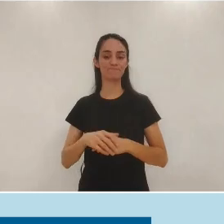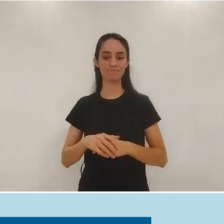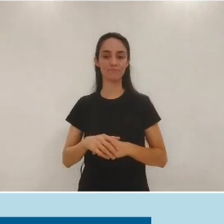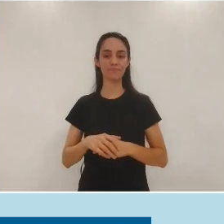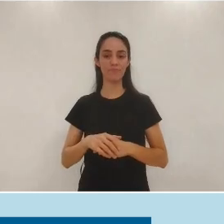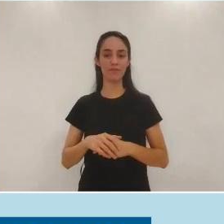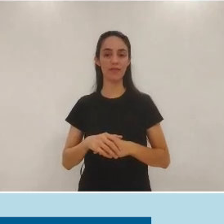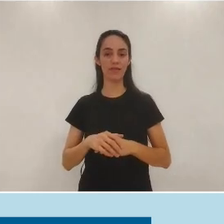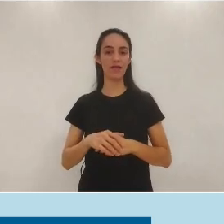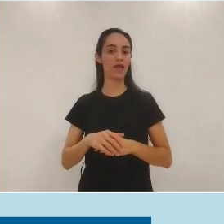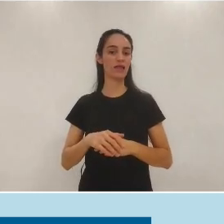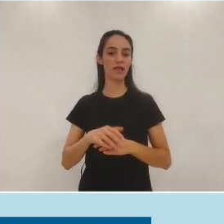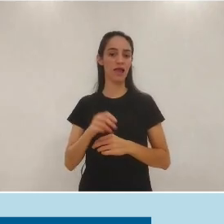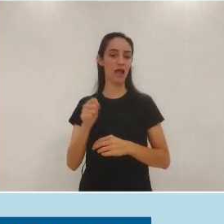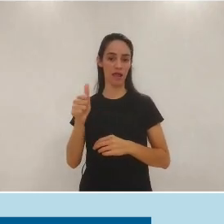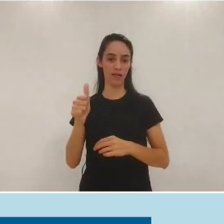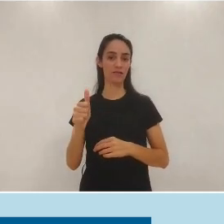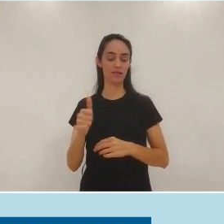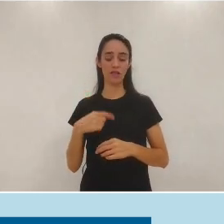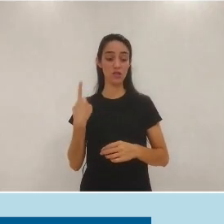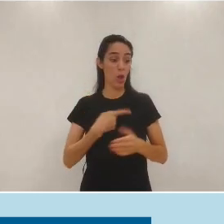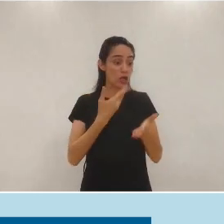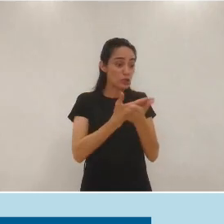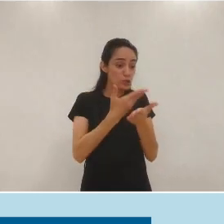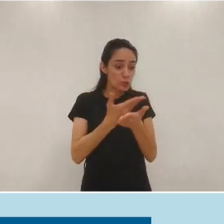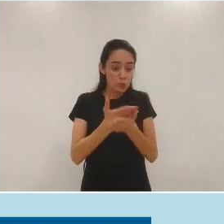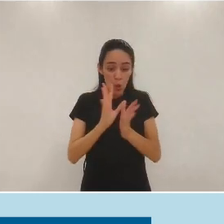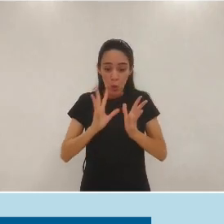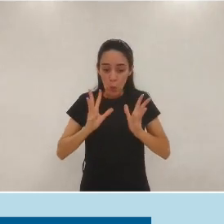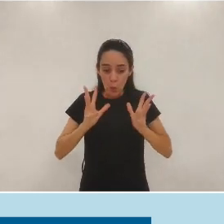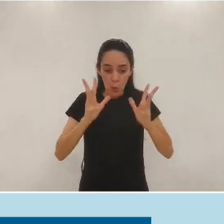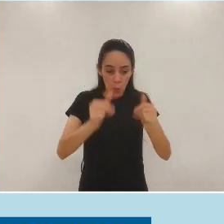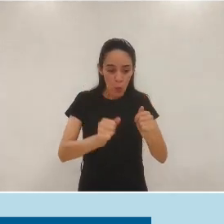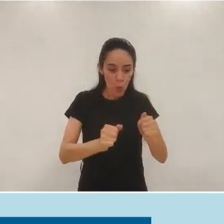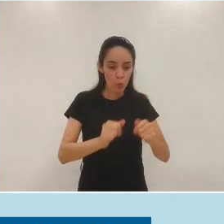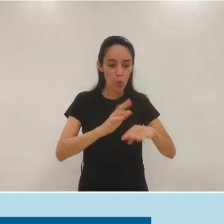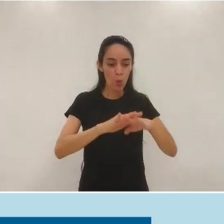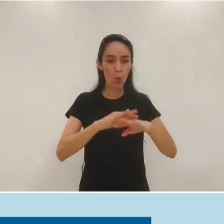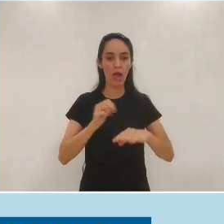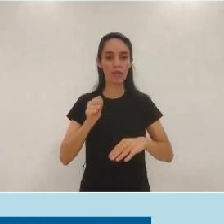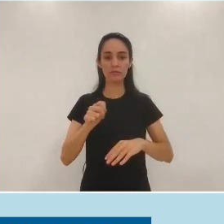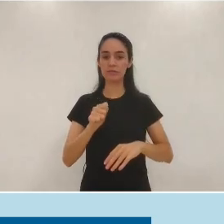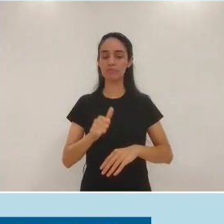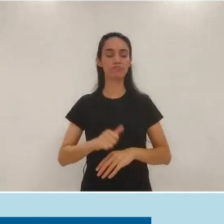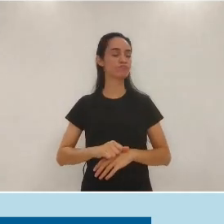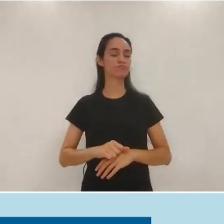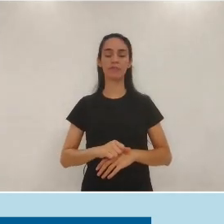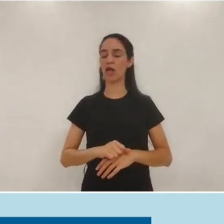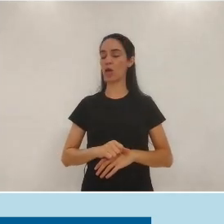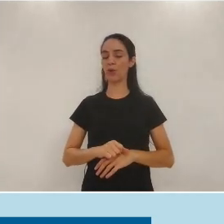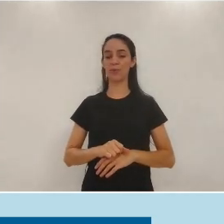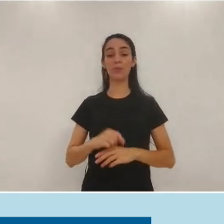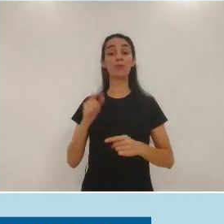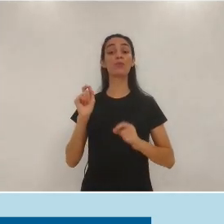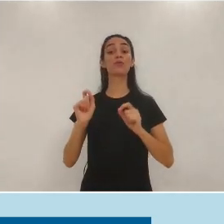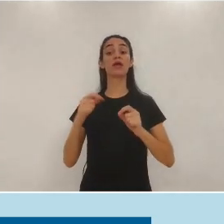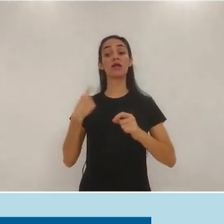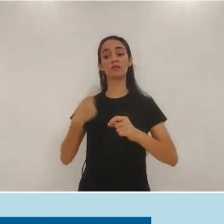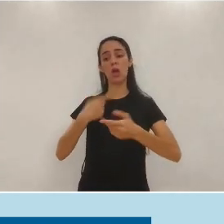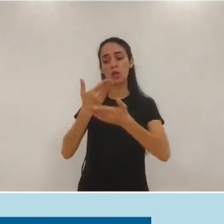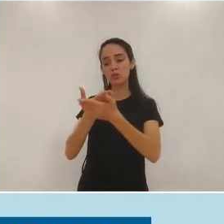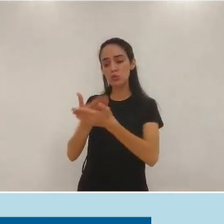doenças raras, porque a gente vai estudar especificamente para atender o maior número de coisas comuns e não